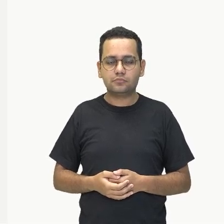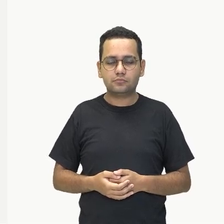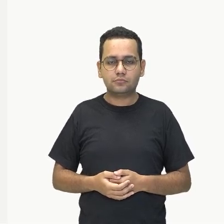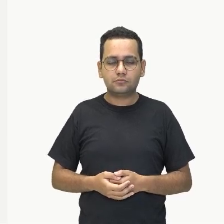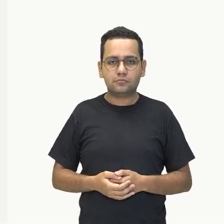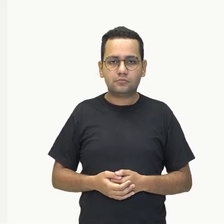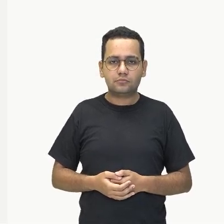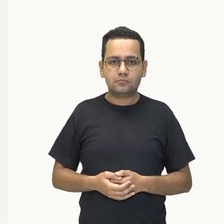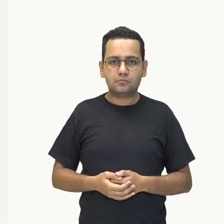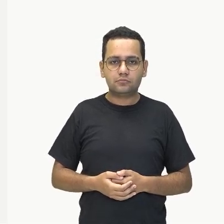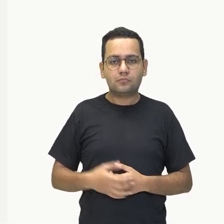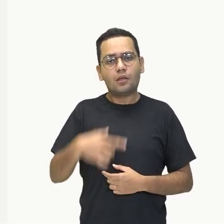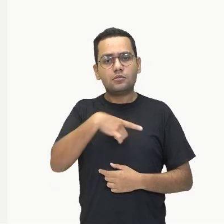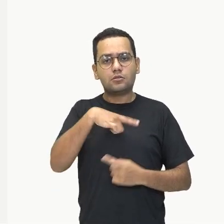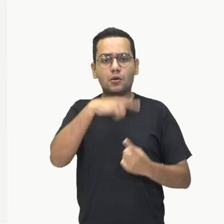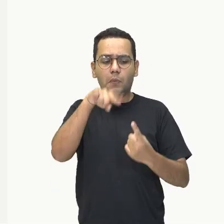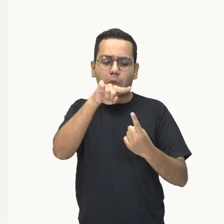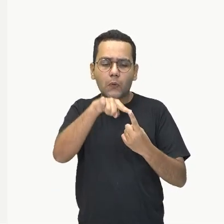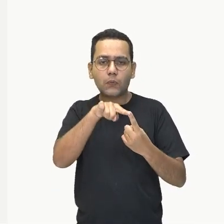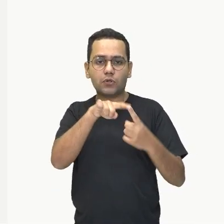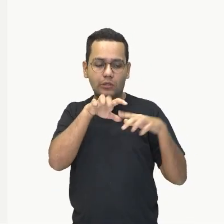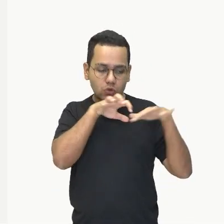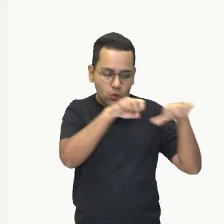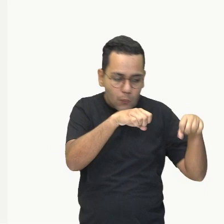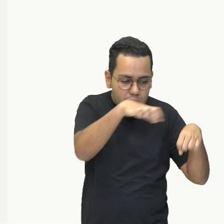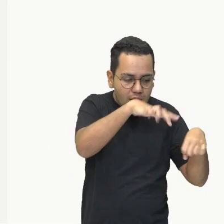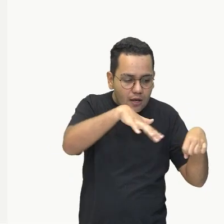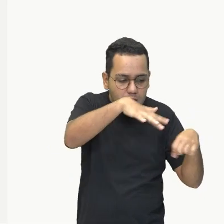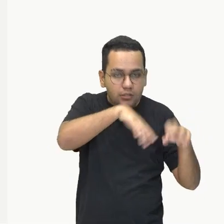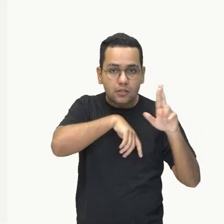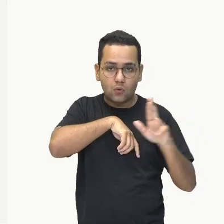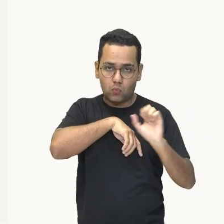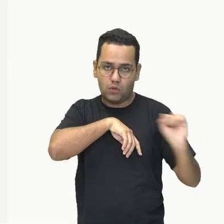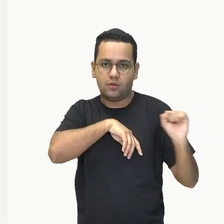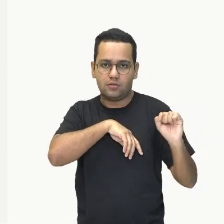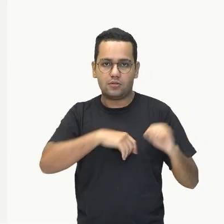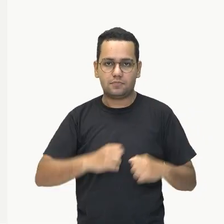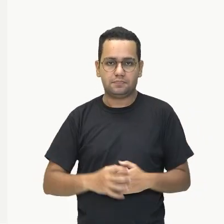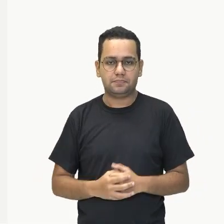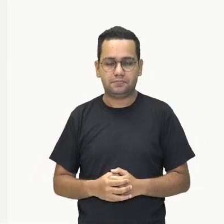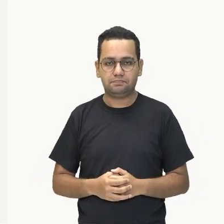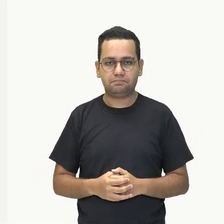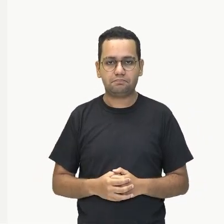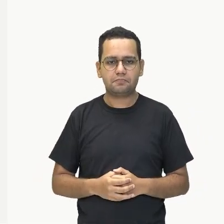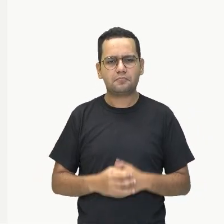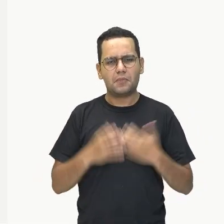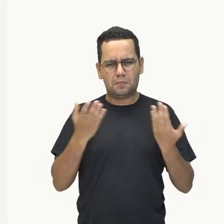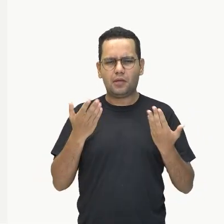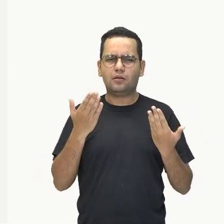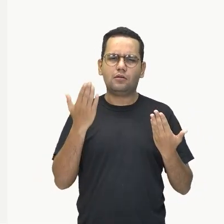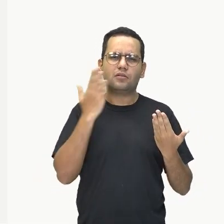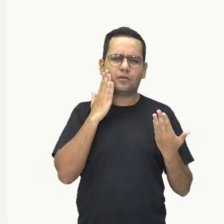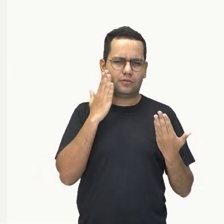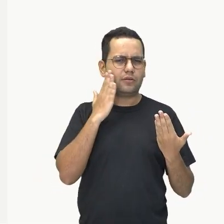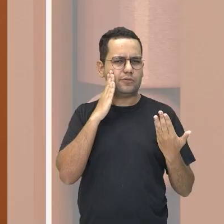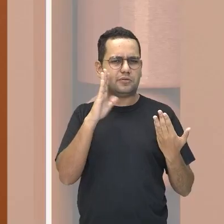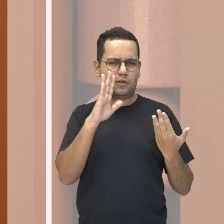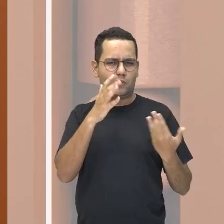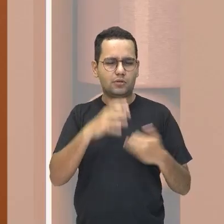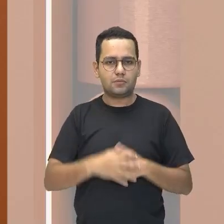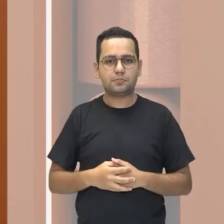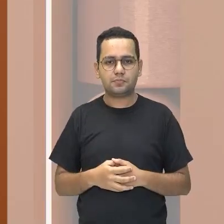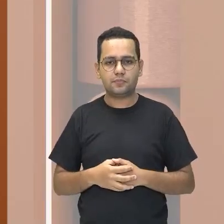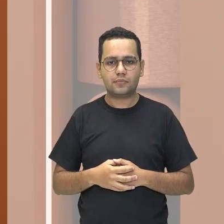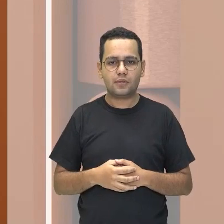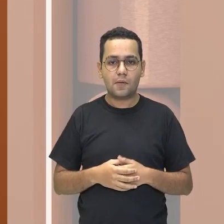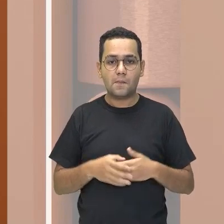domínio do território da União Soviética. Só que, vamos imaginar, professor, eu já vi esse filme antes. A gente aprendeu que